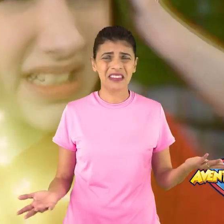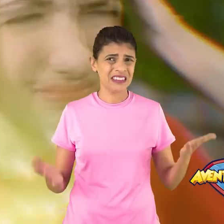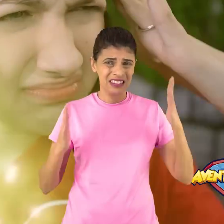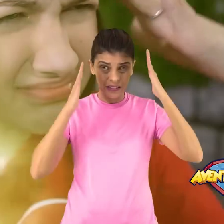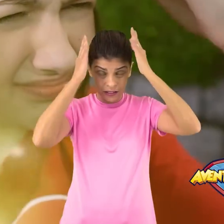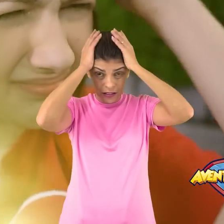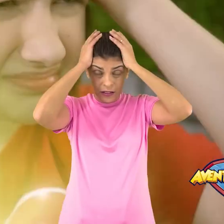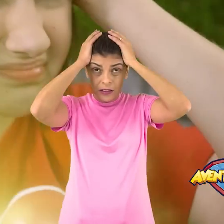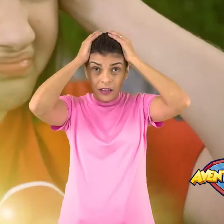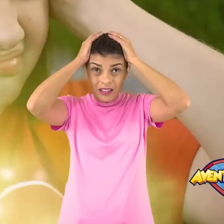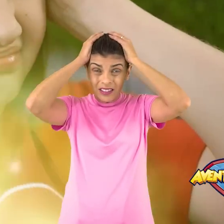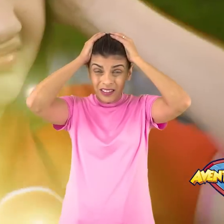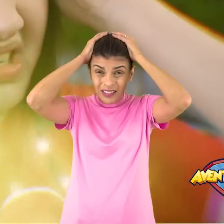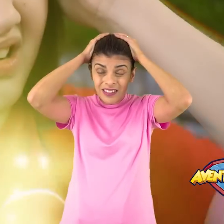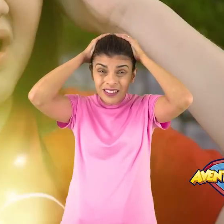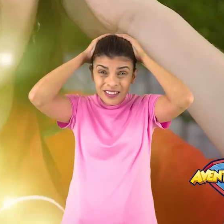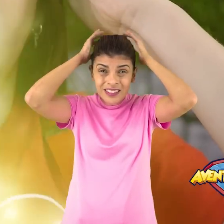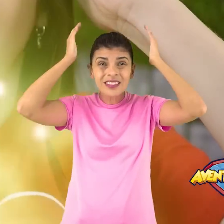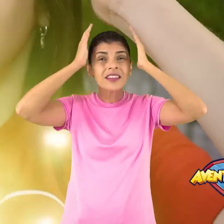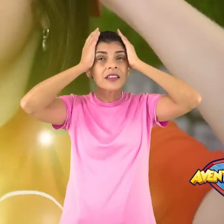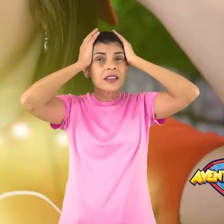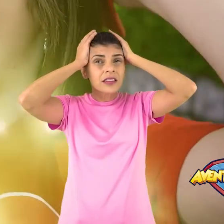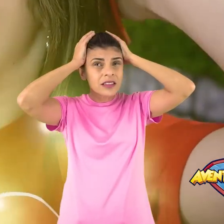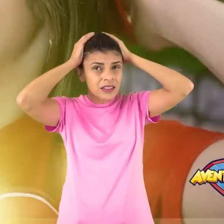ou... Ai...